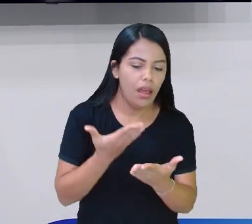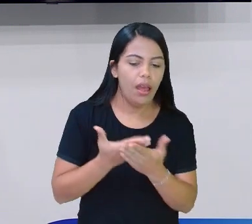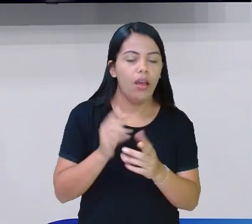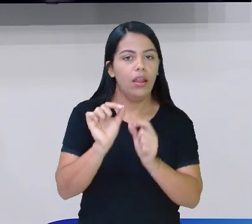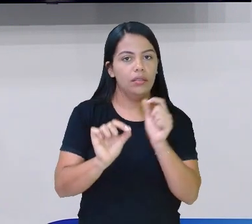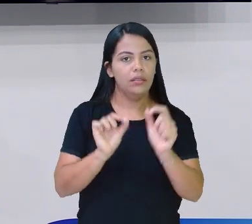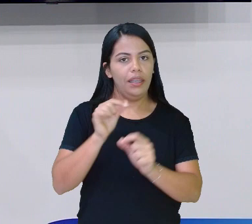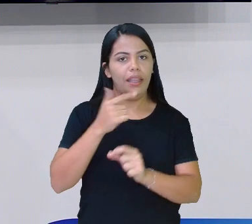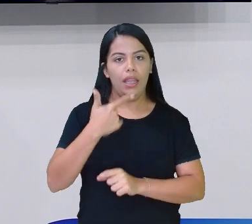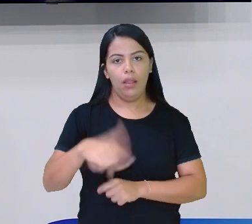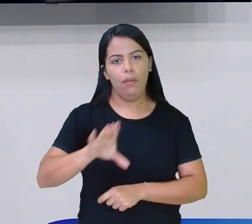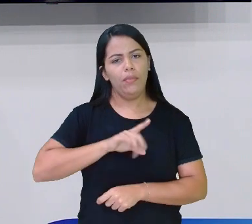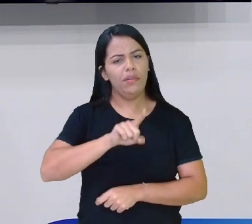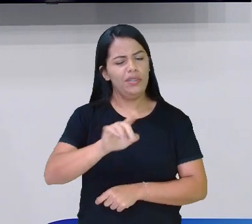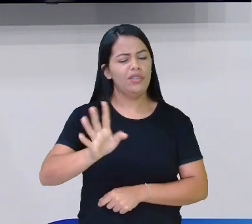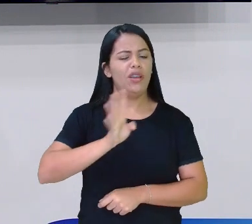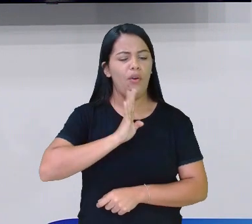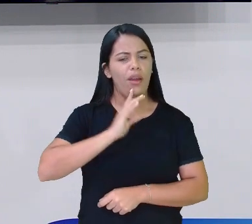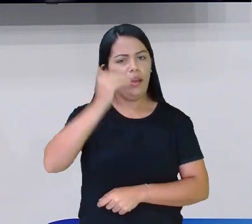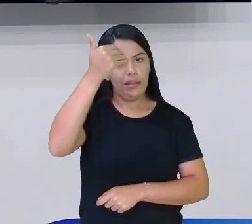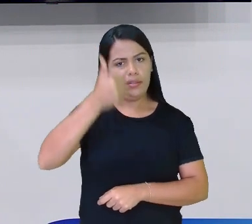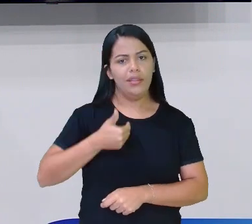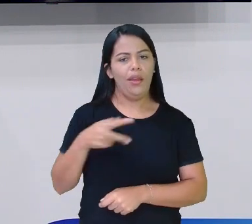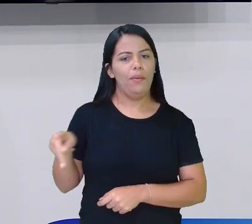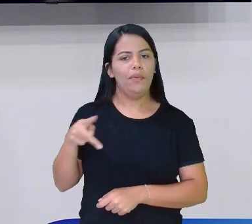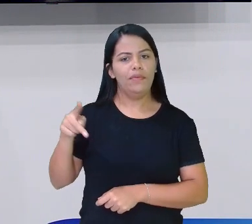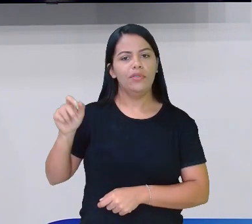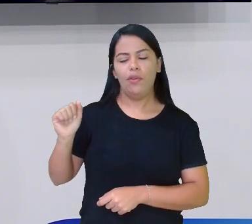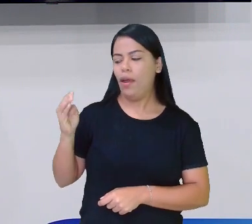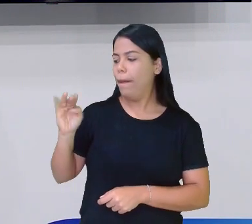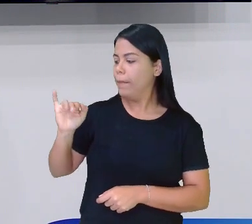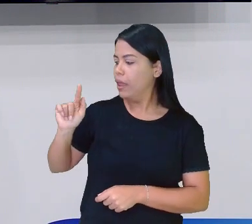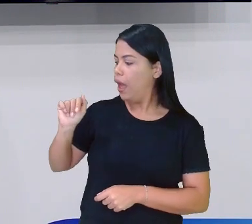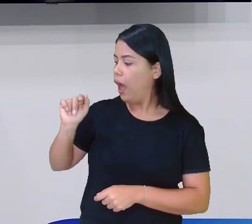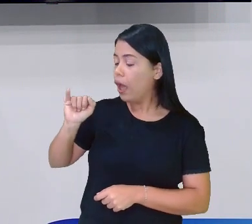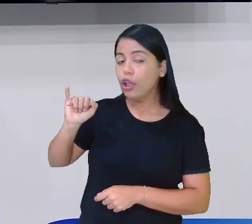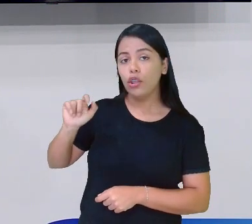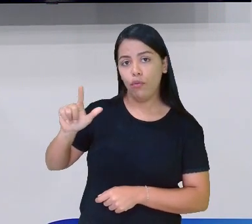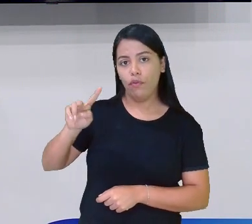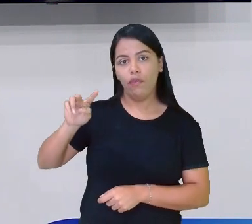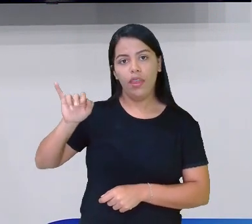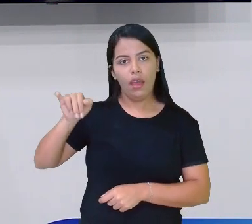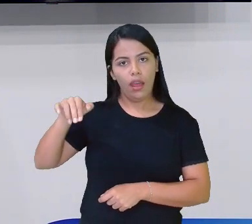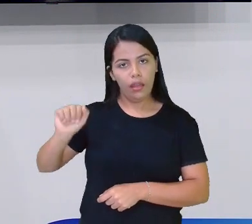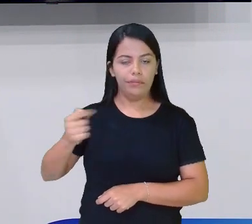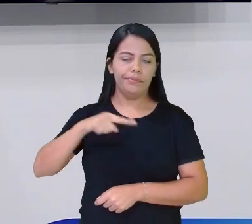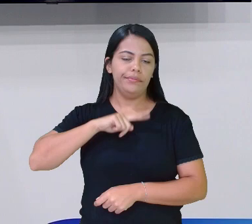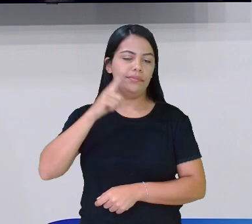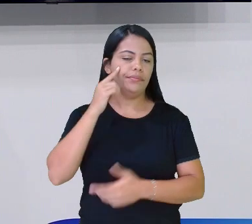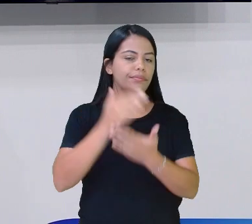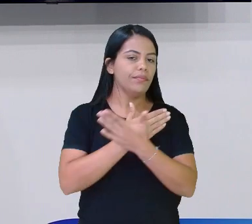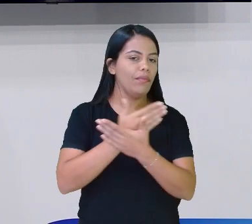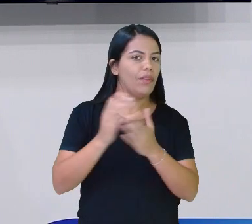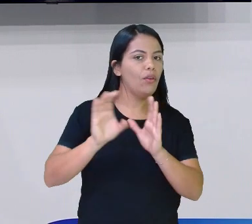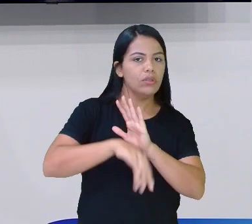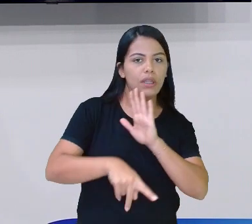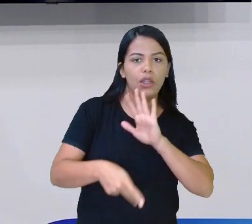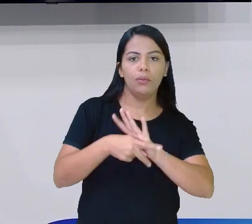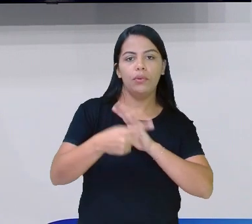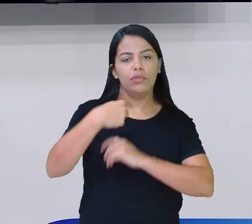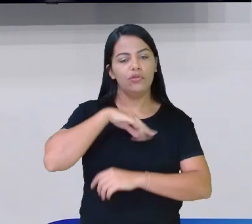já me conhece, né, professora Abigail Viana? Vamos passar aí alguns minutinhos juntos, revendo alguns conceitos que